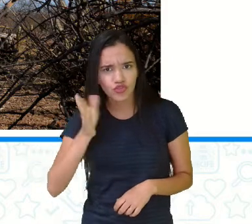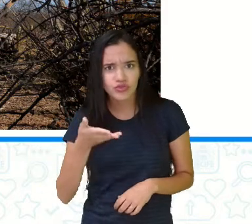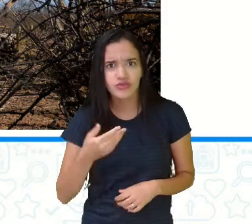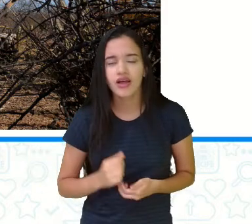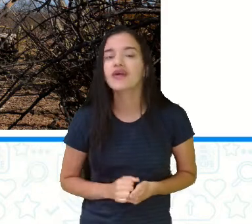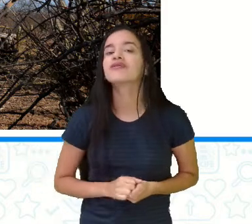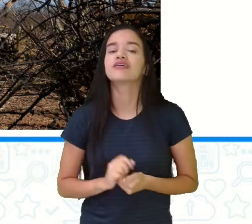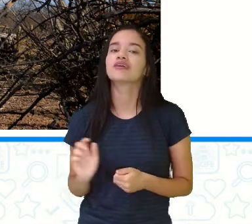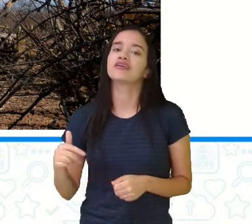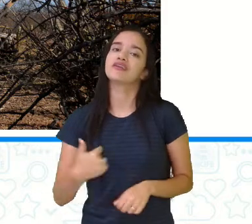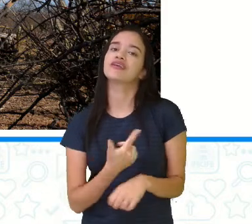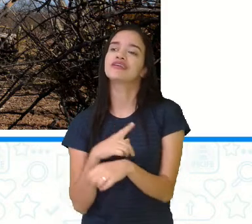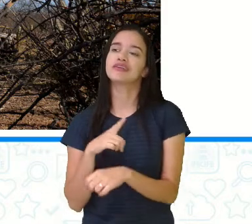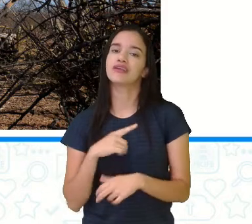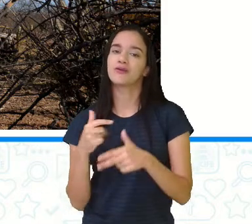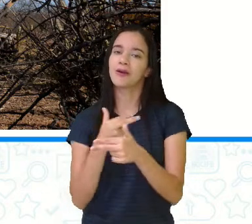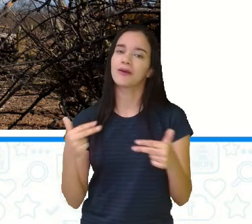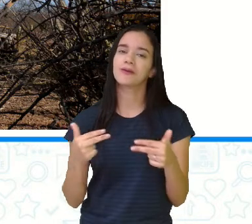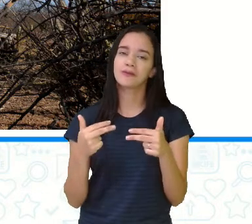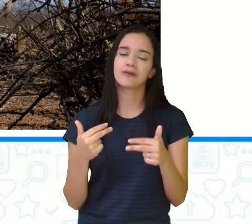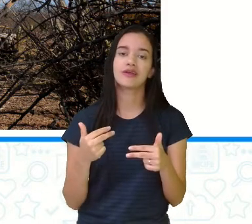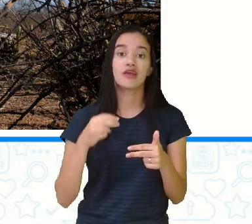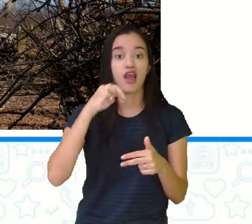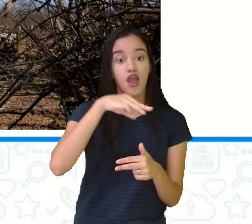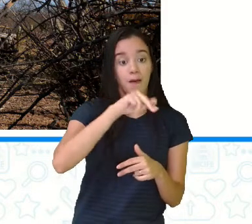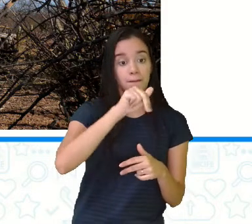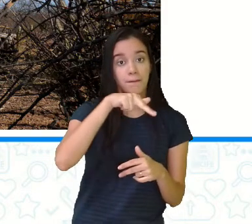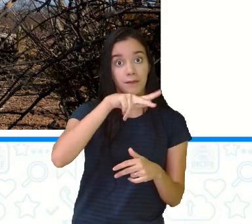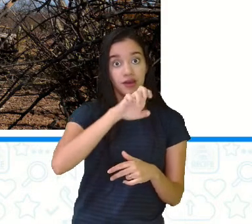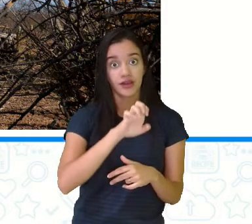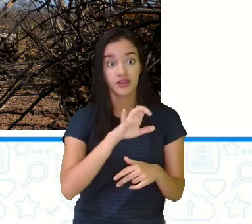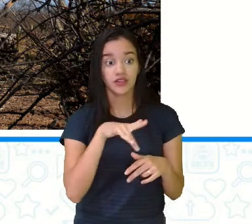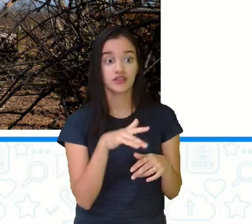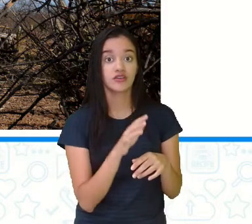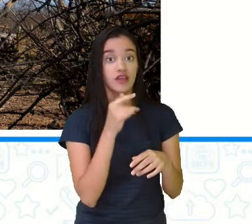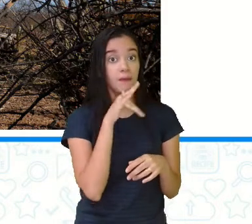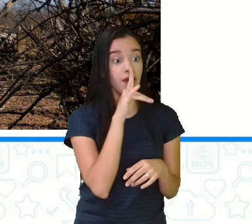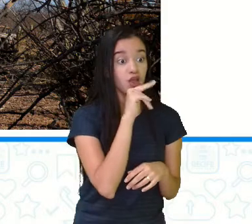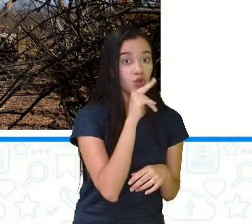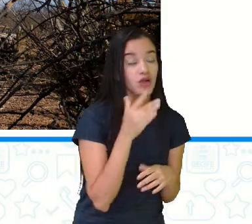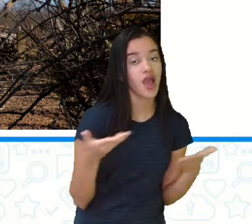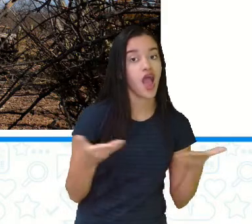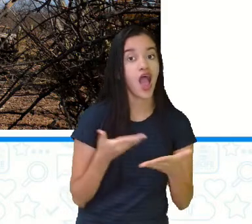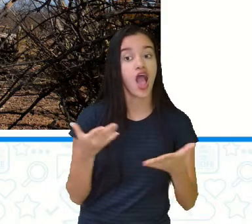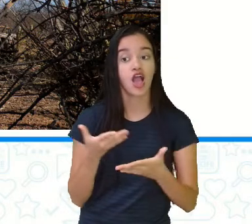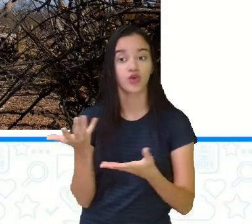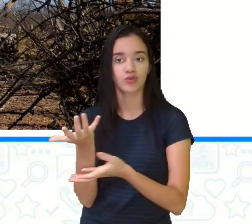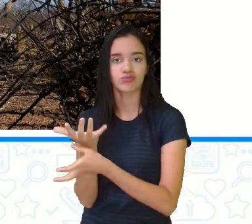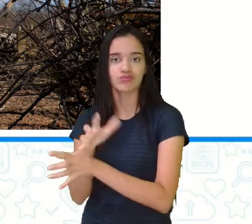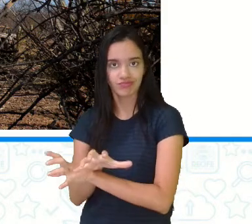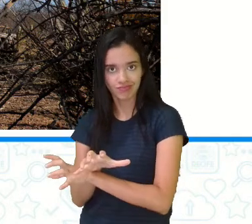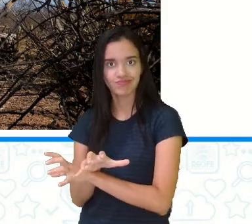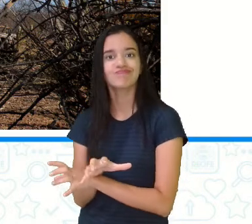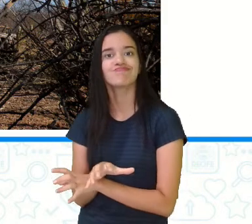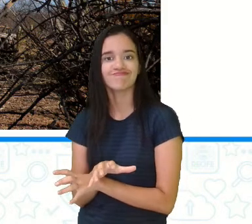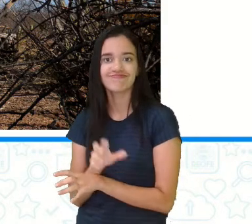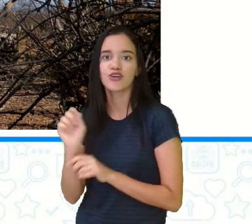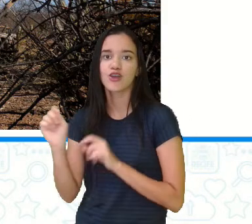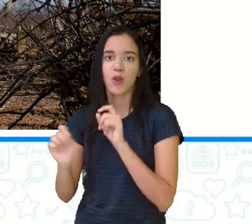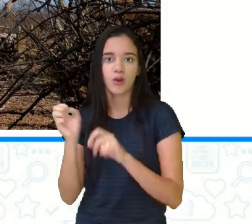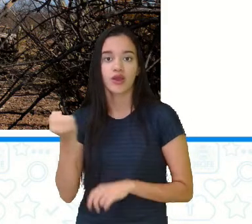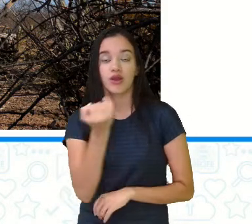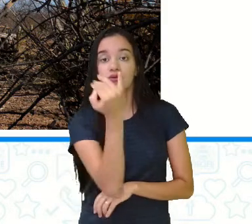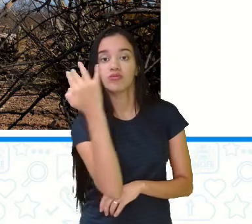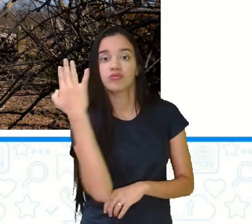vegetação? Aí a gente já tem uma coisa, enquanto o mangue é mais úmido, aí nós já lembramos mais da seca. São plantas,